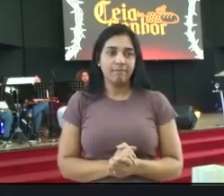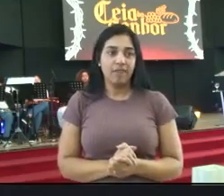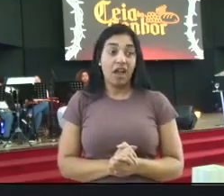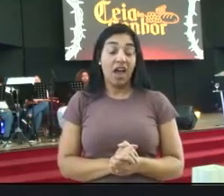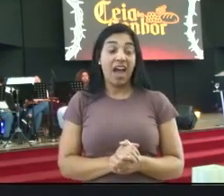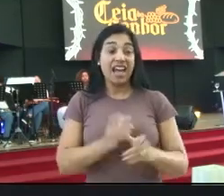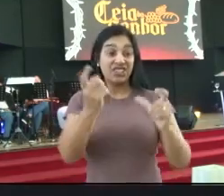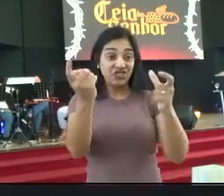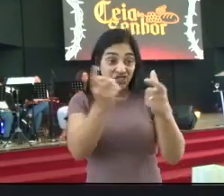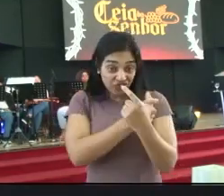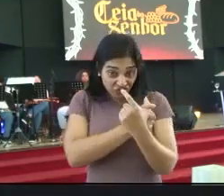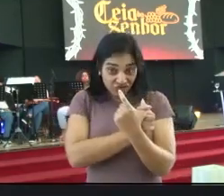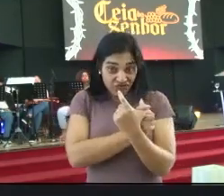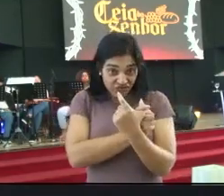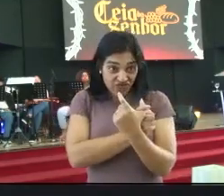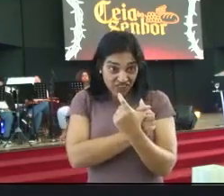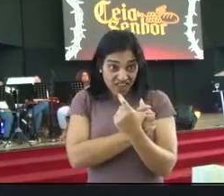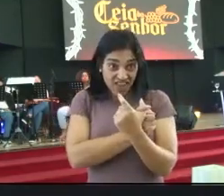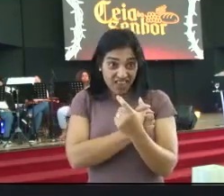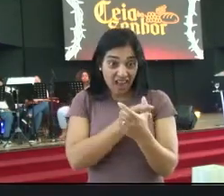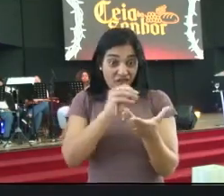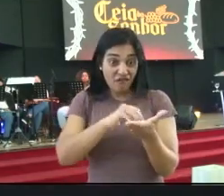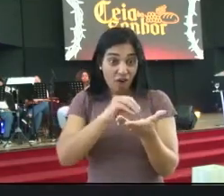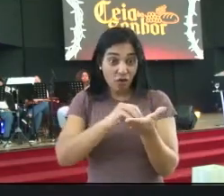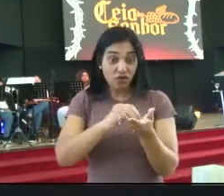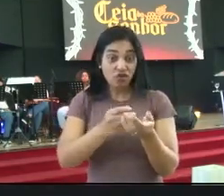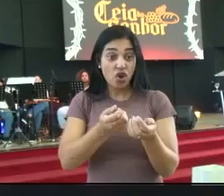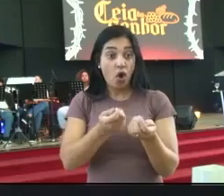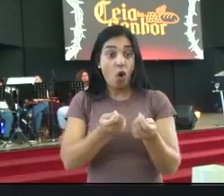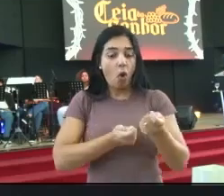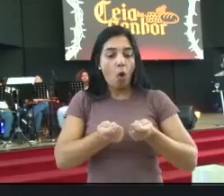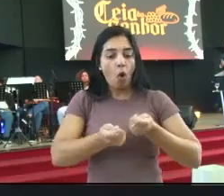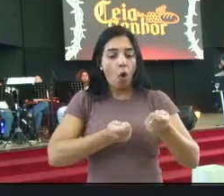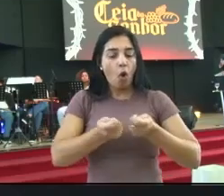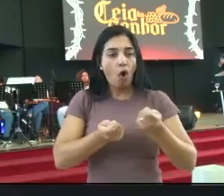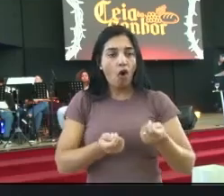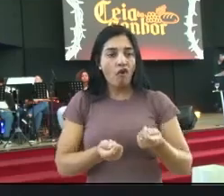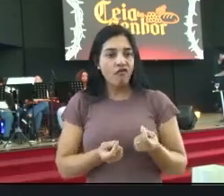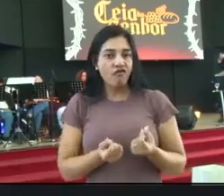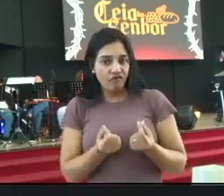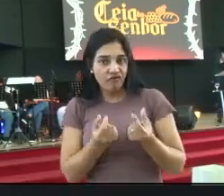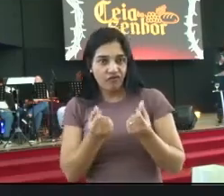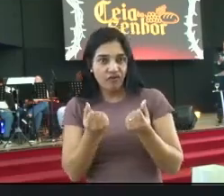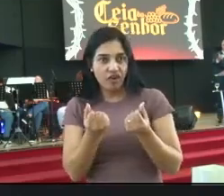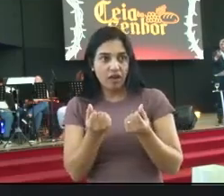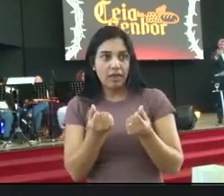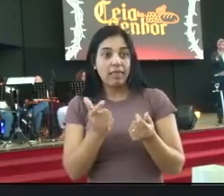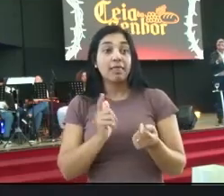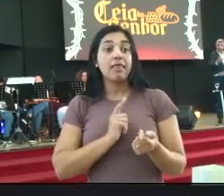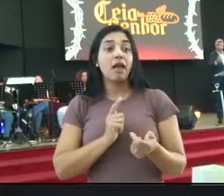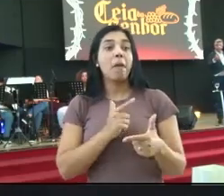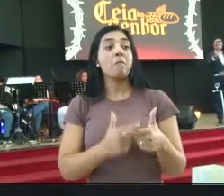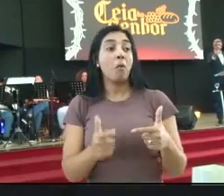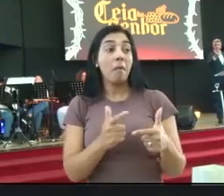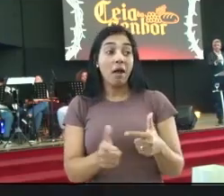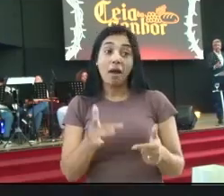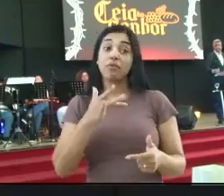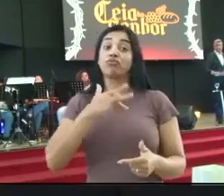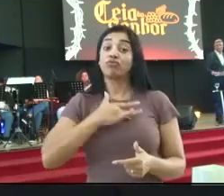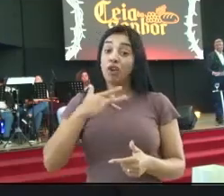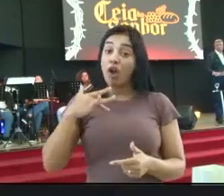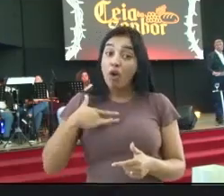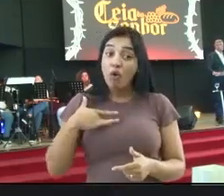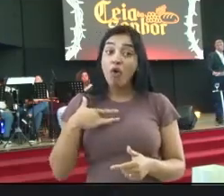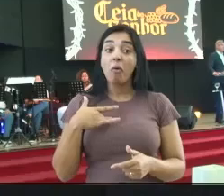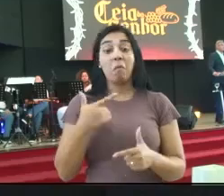A dívida, o descontrole financeiro, gera problemas de saúde,